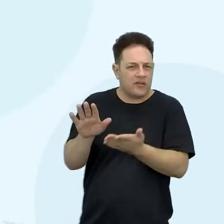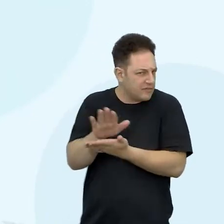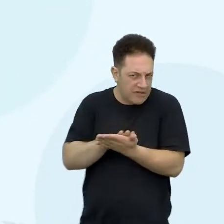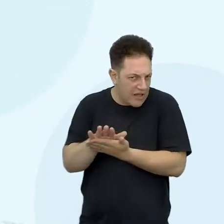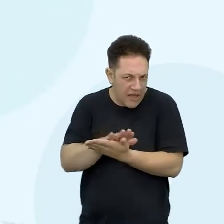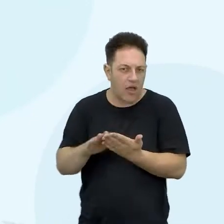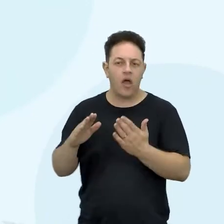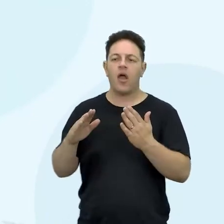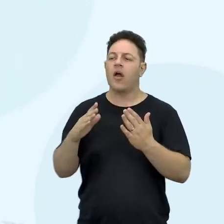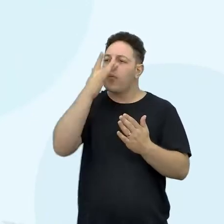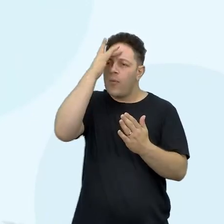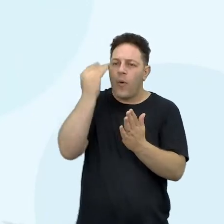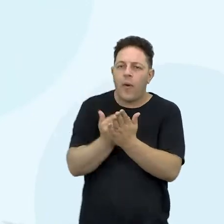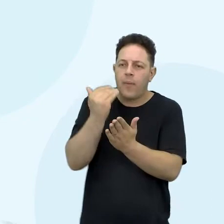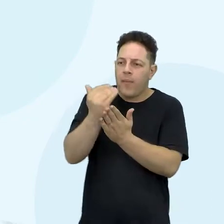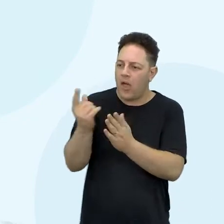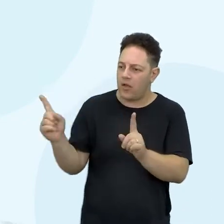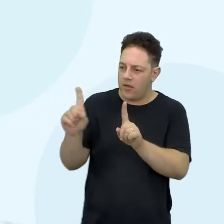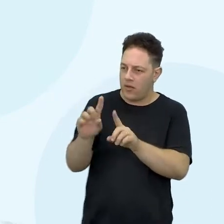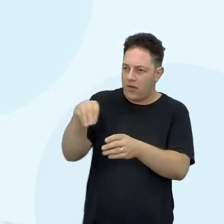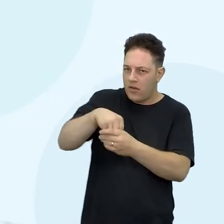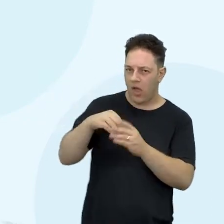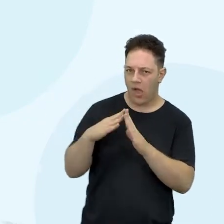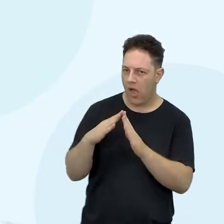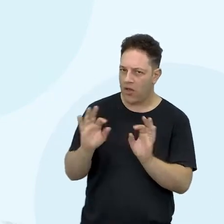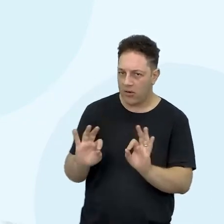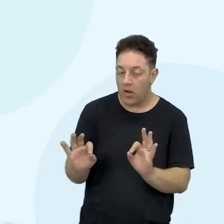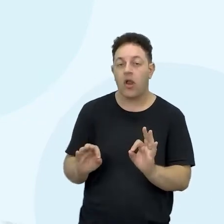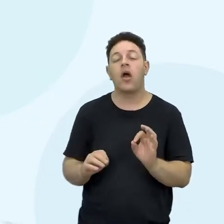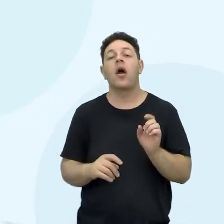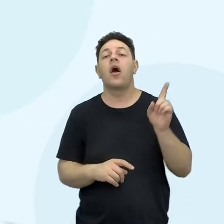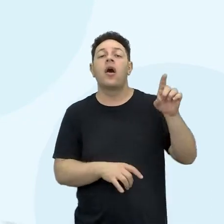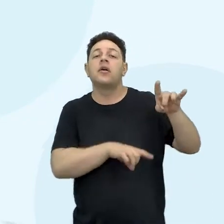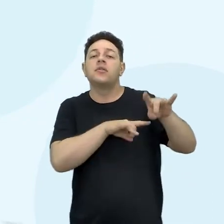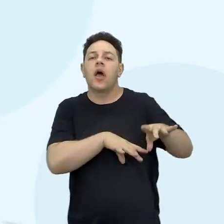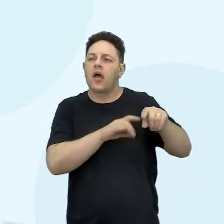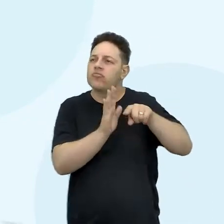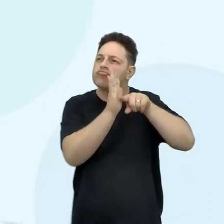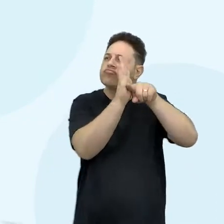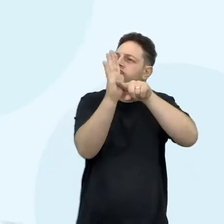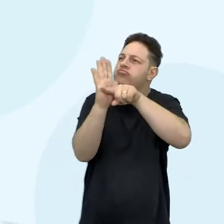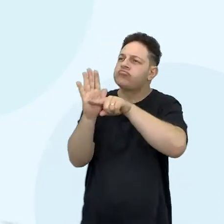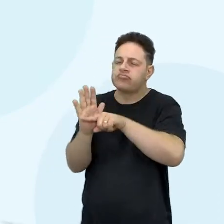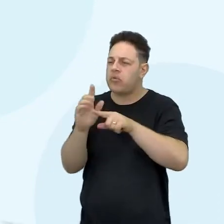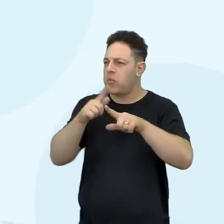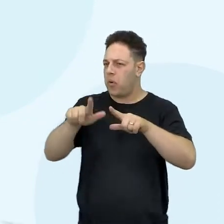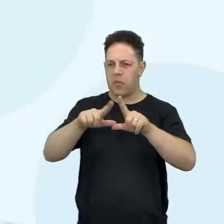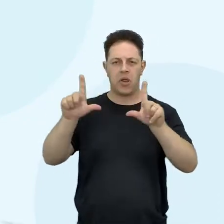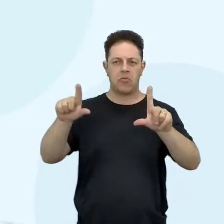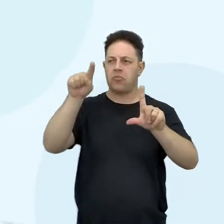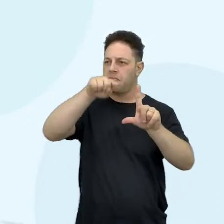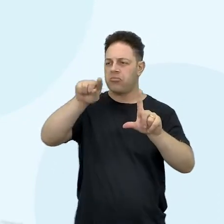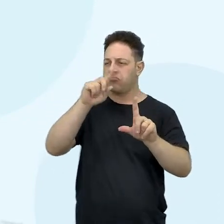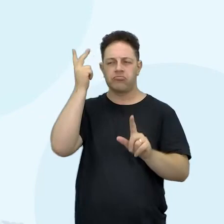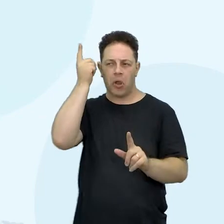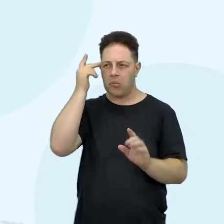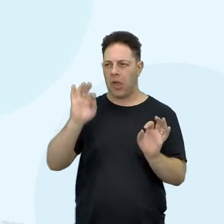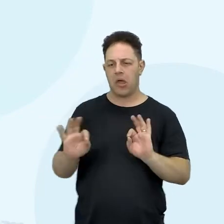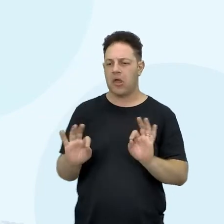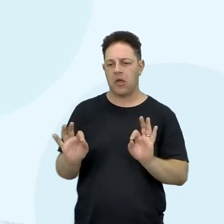o número de residentes, também o técnico da concessionária falou que não está com problema de relógio, então a